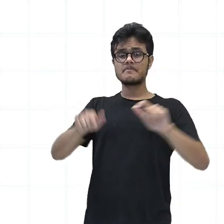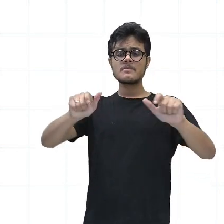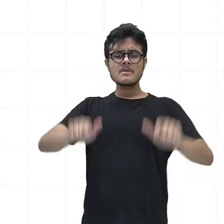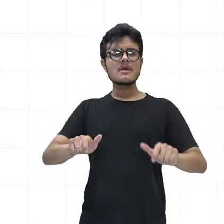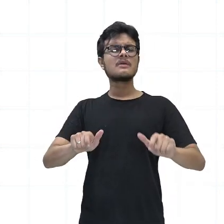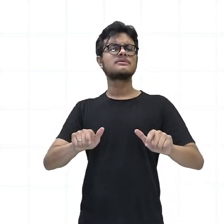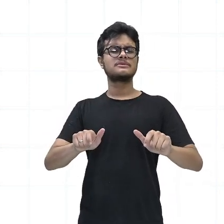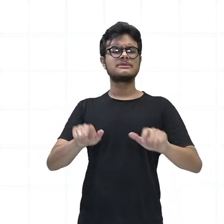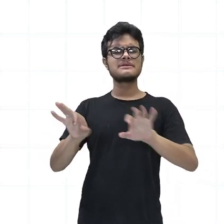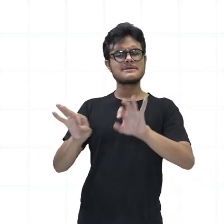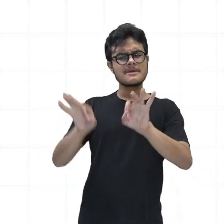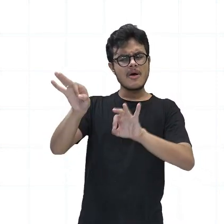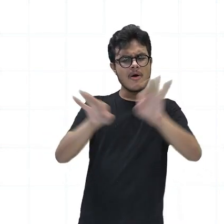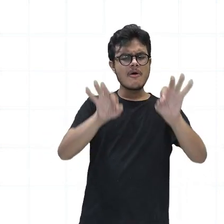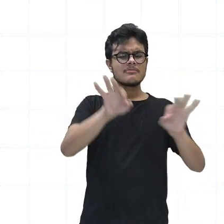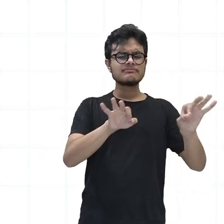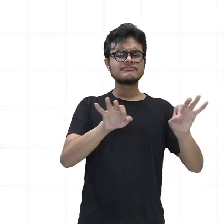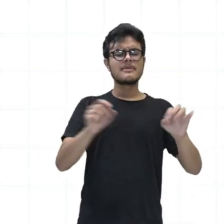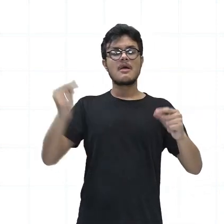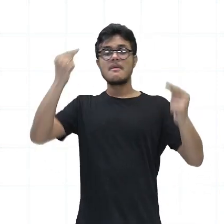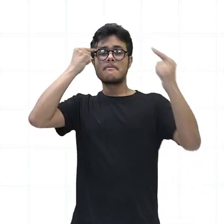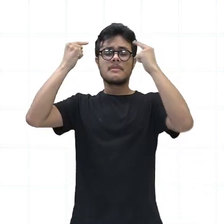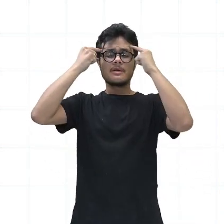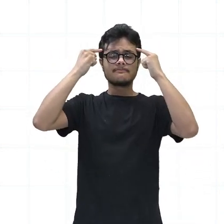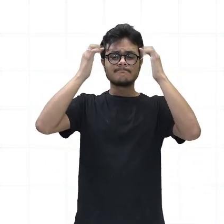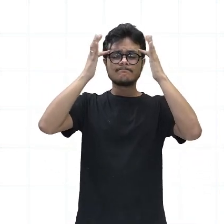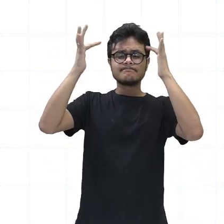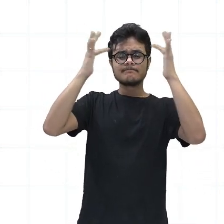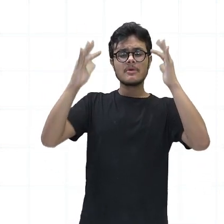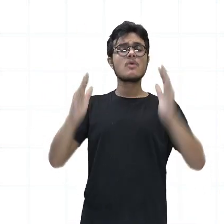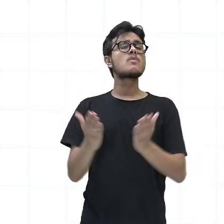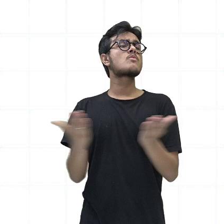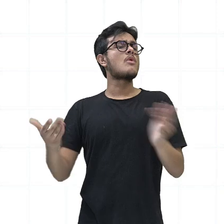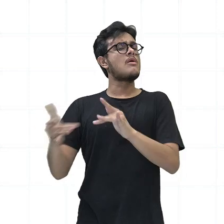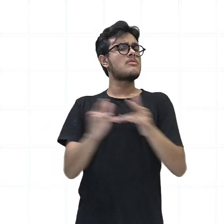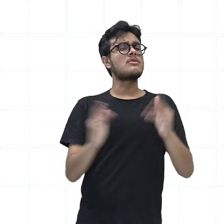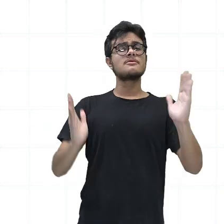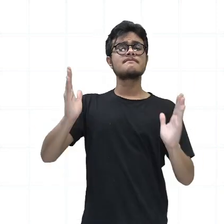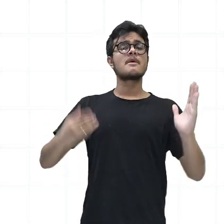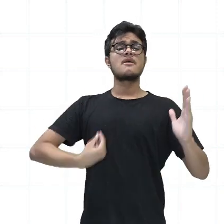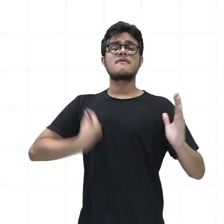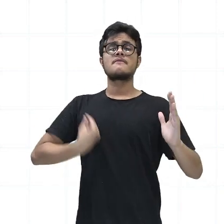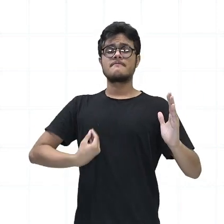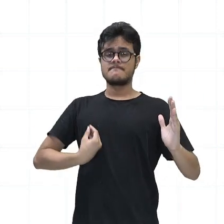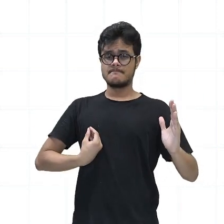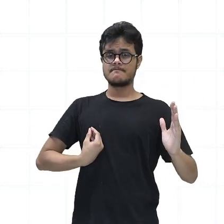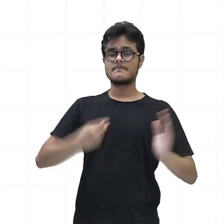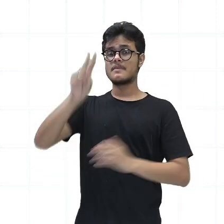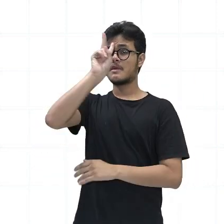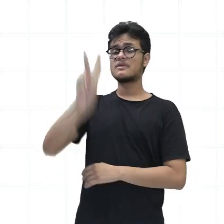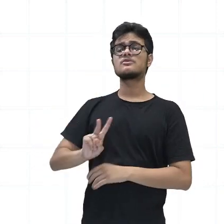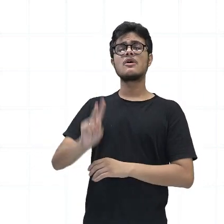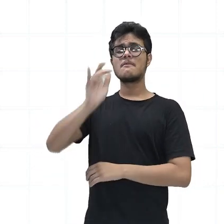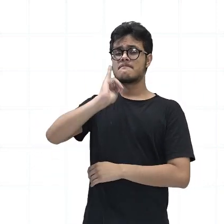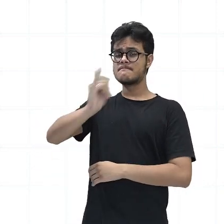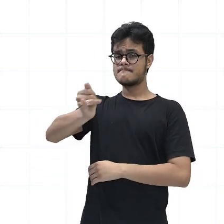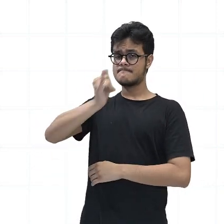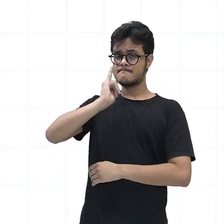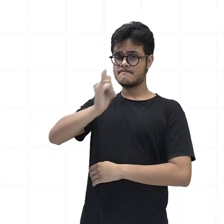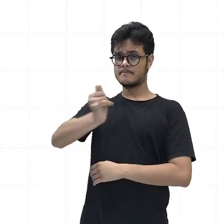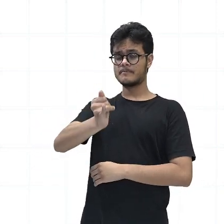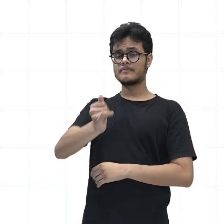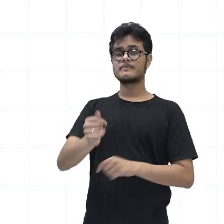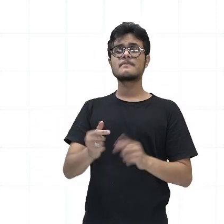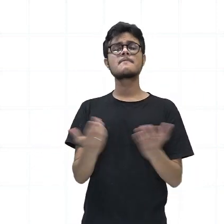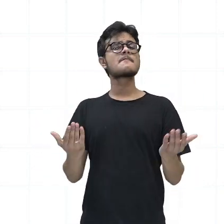para refletir o período histórico da peça, o ambiente específico da história e as